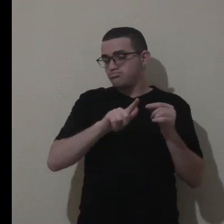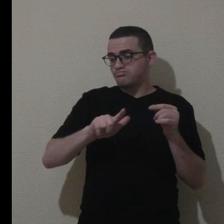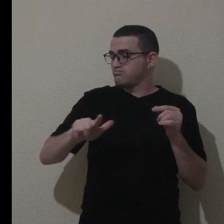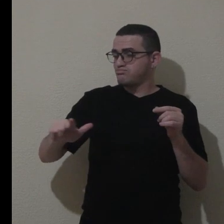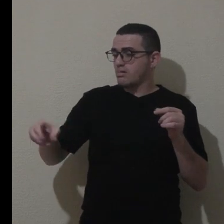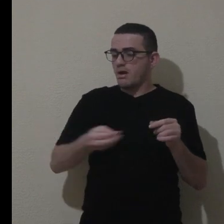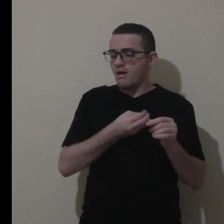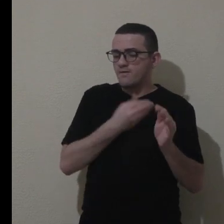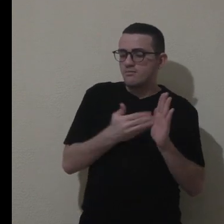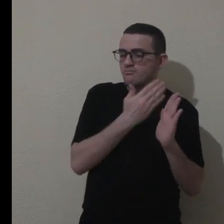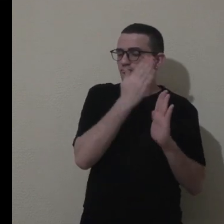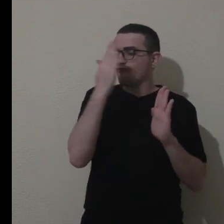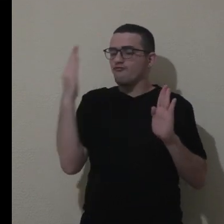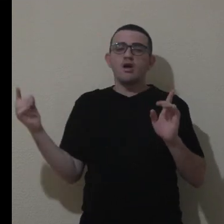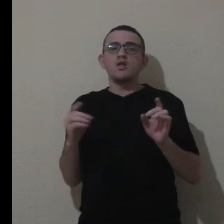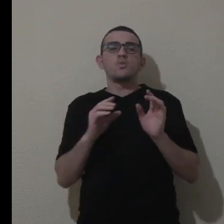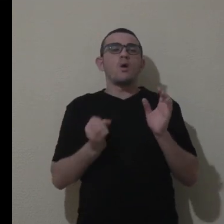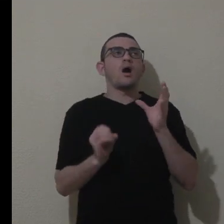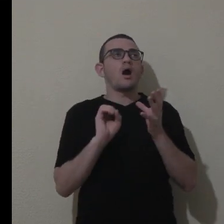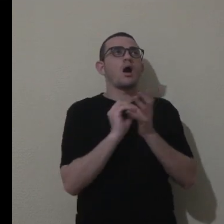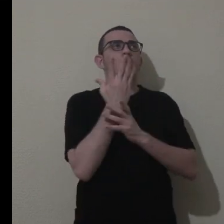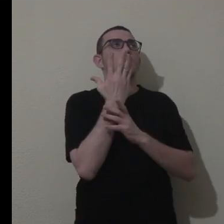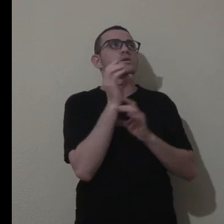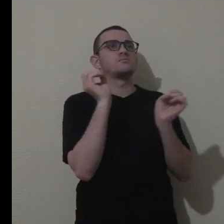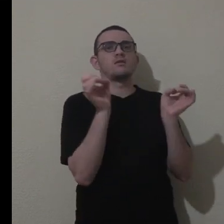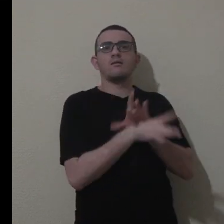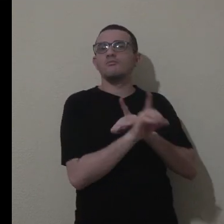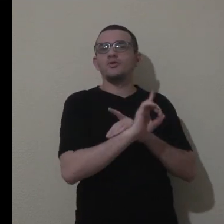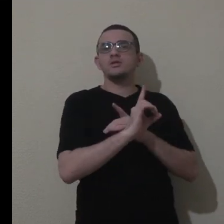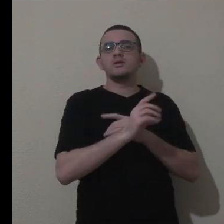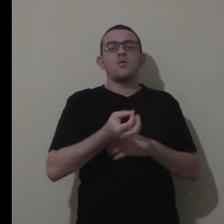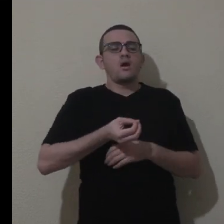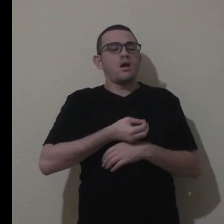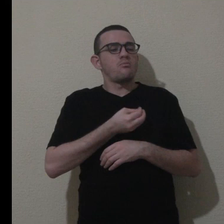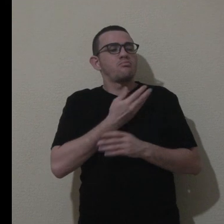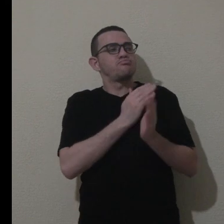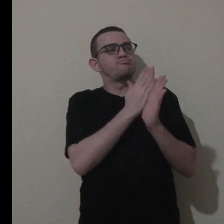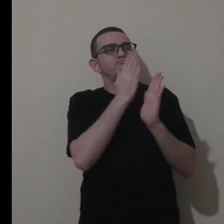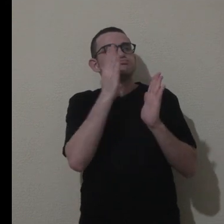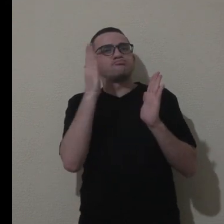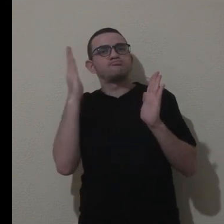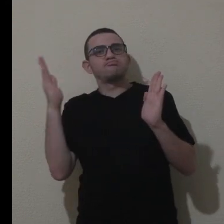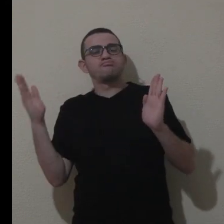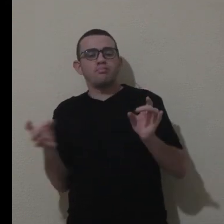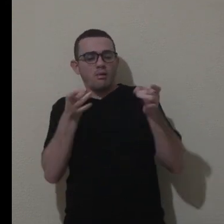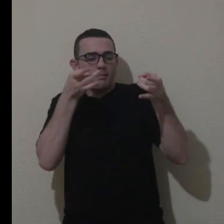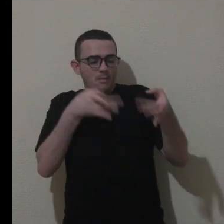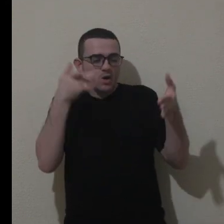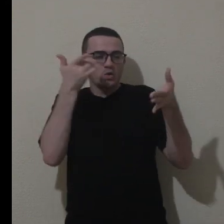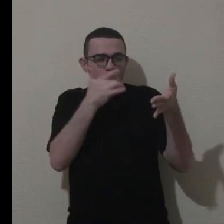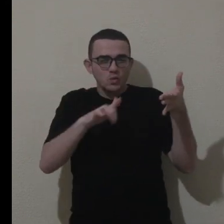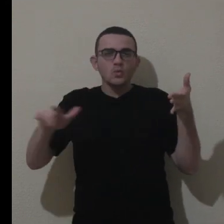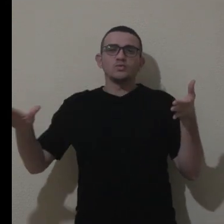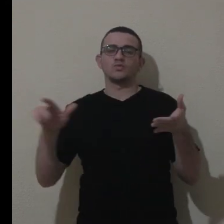vai indo, porque não é um evento pontual, né? É uma negligência que é emocional, física, que é cumulativa ao longo do